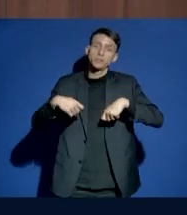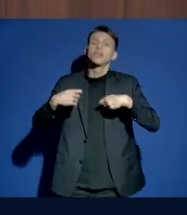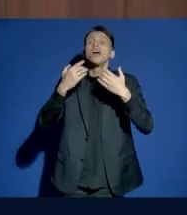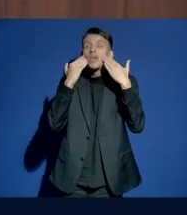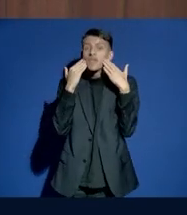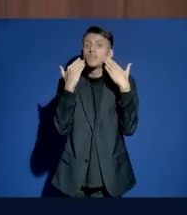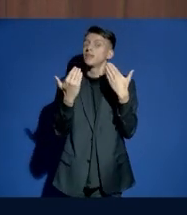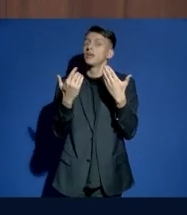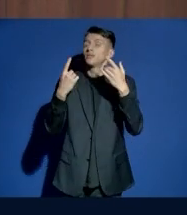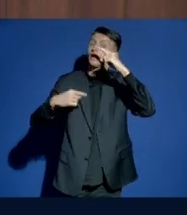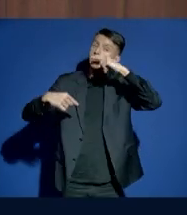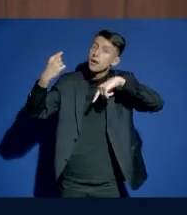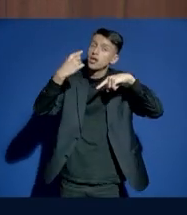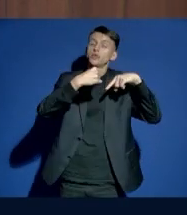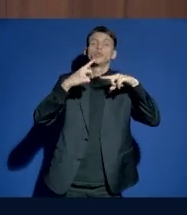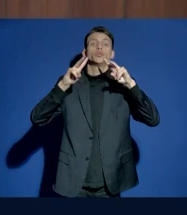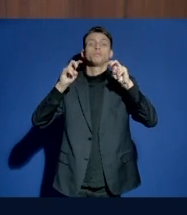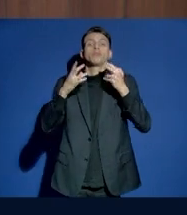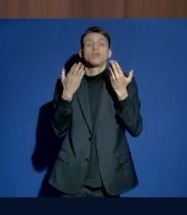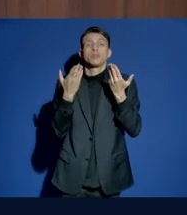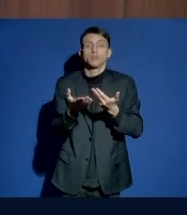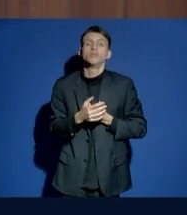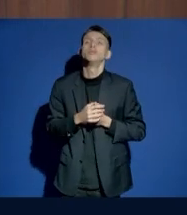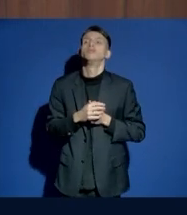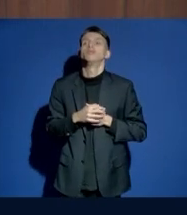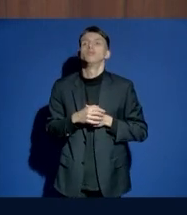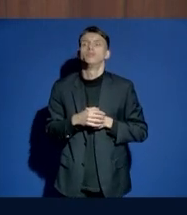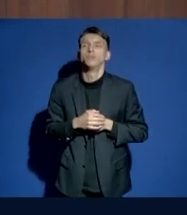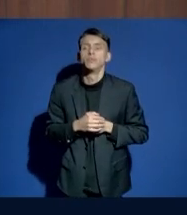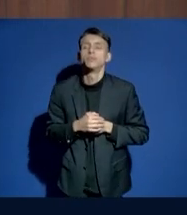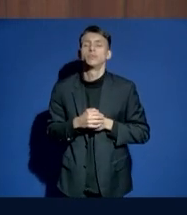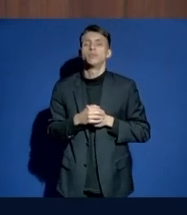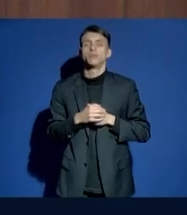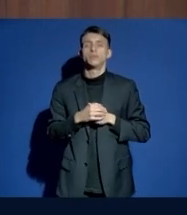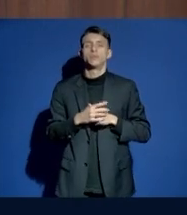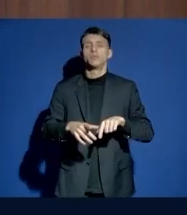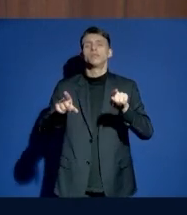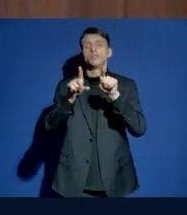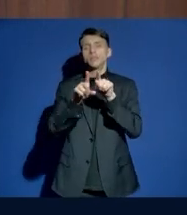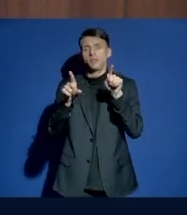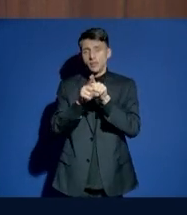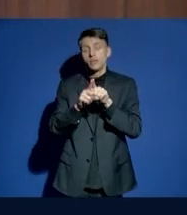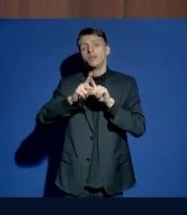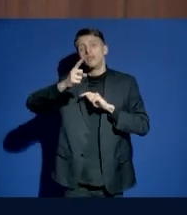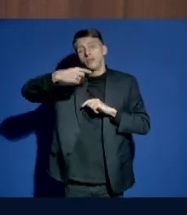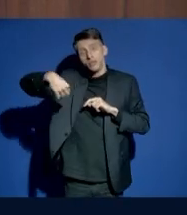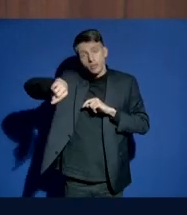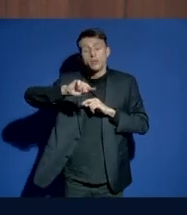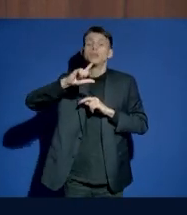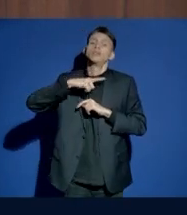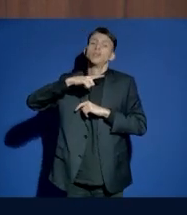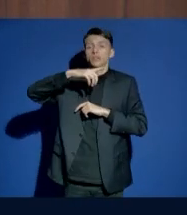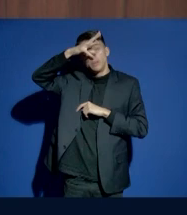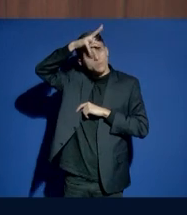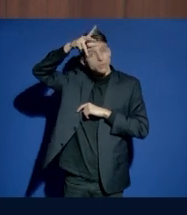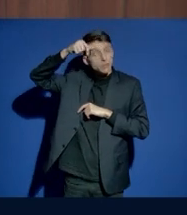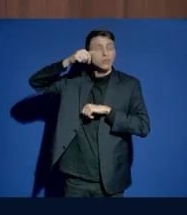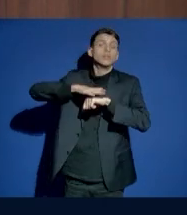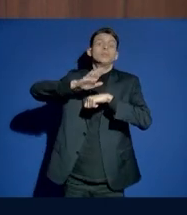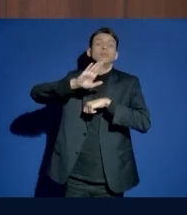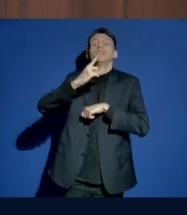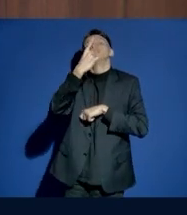enfrentar esse debate e levar esse ponto daquilo que nós seremos ainda como tem o Mato Grosso aí com